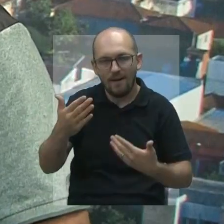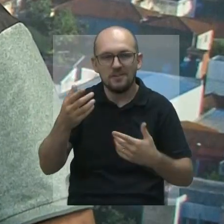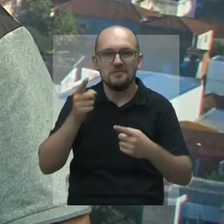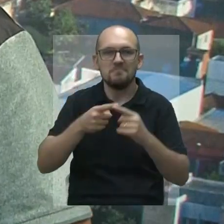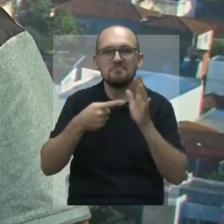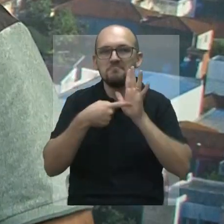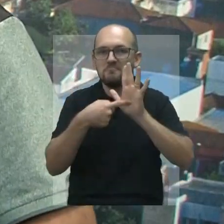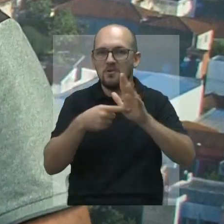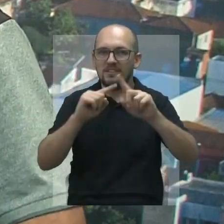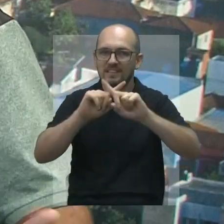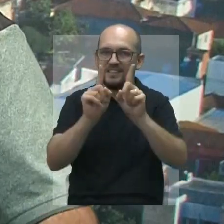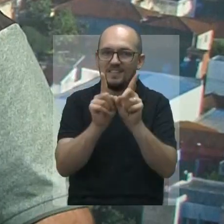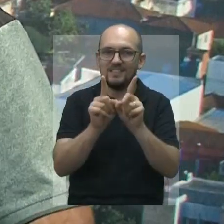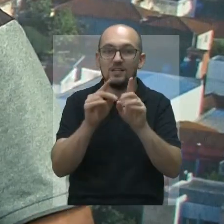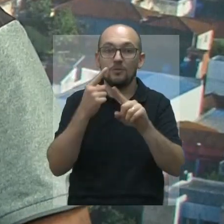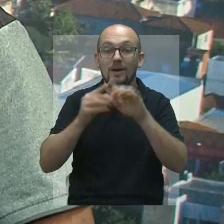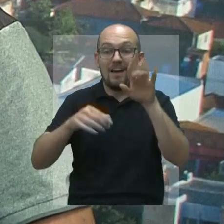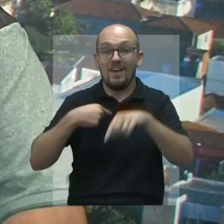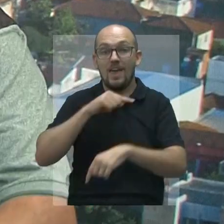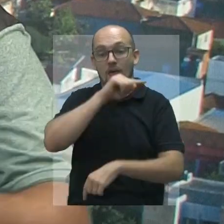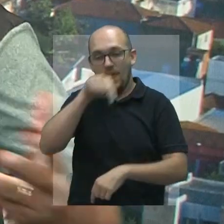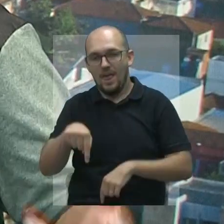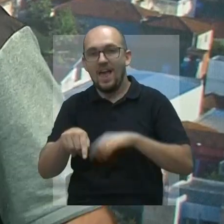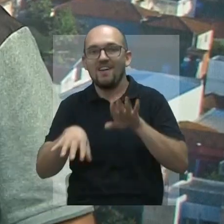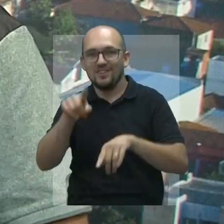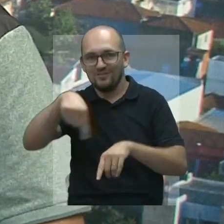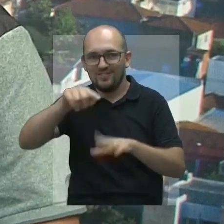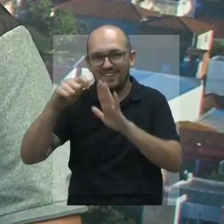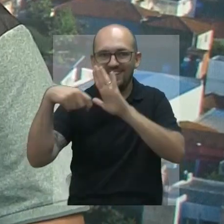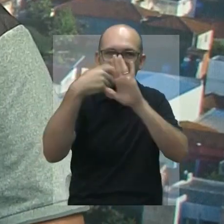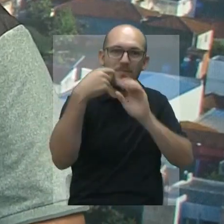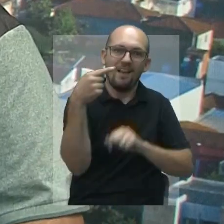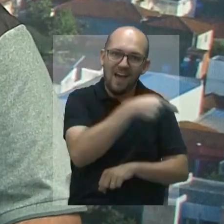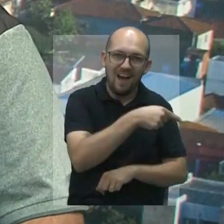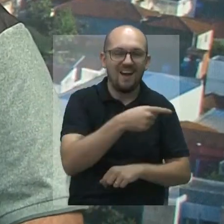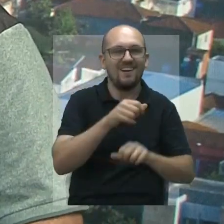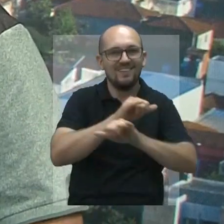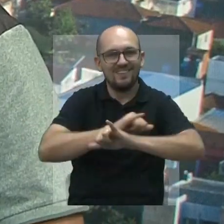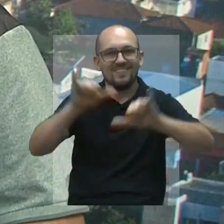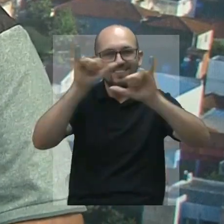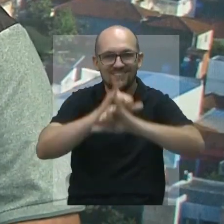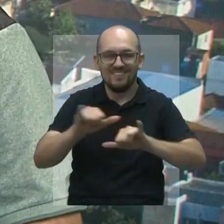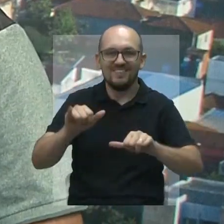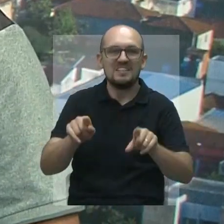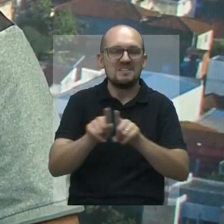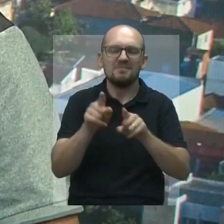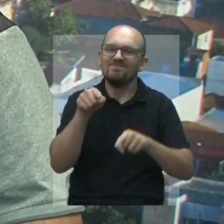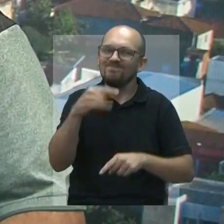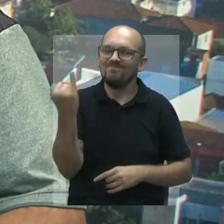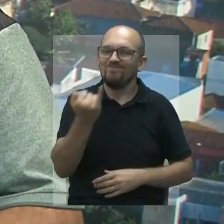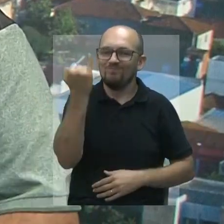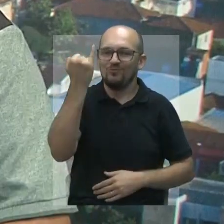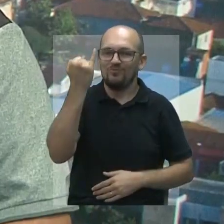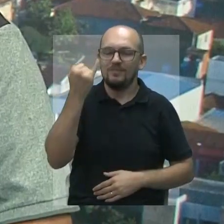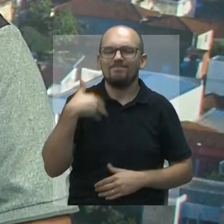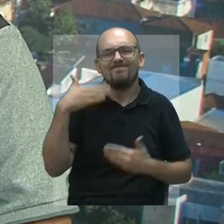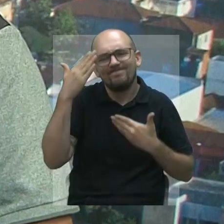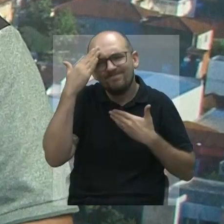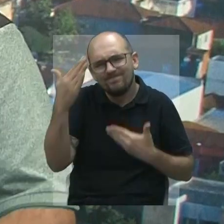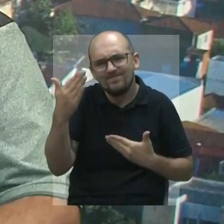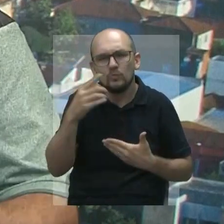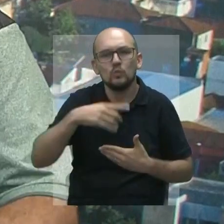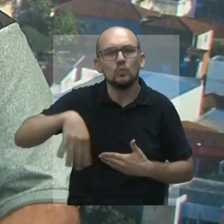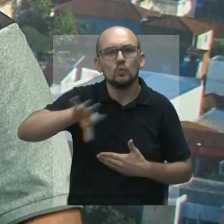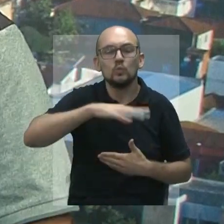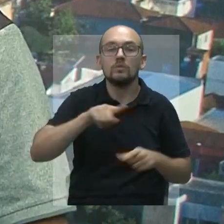clube, né? Quando não estamos aqui, vocês estão lá, até a comunidade em geral, aos torcedores, e isso é muito importante. Agradecemos a